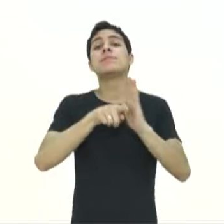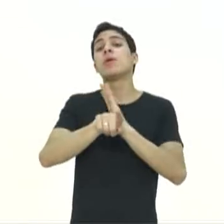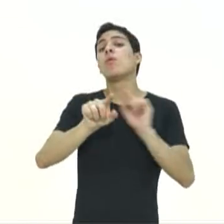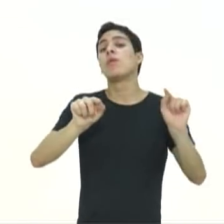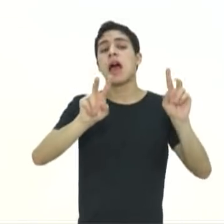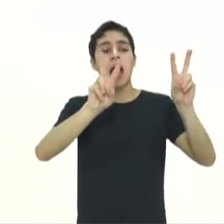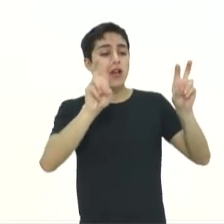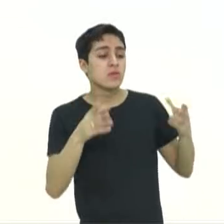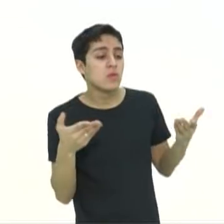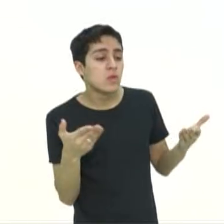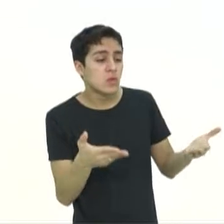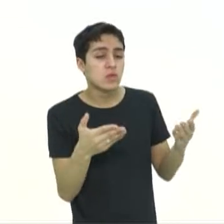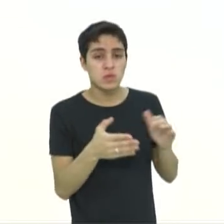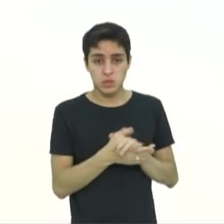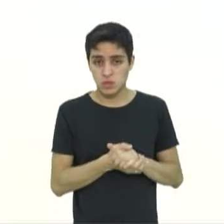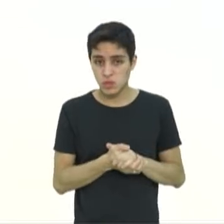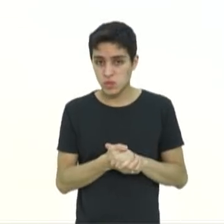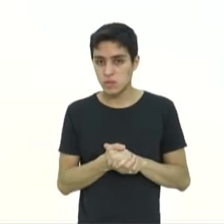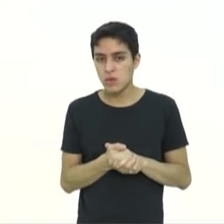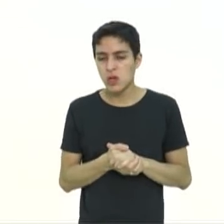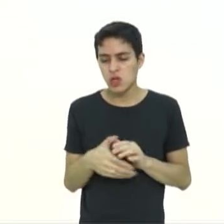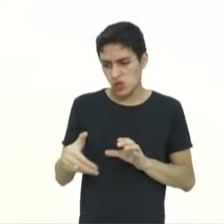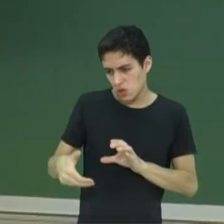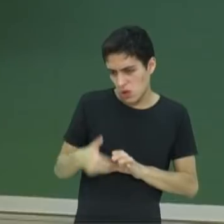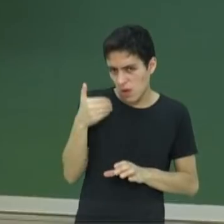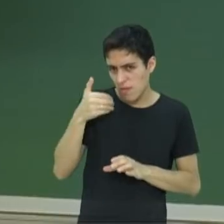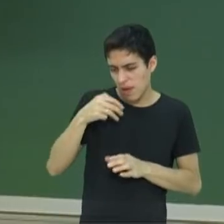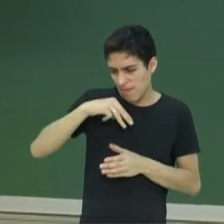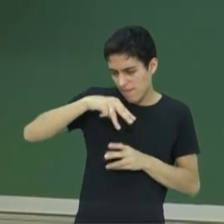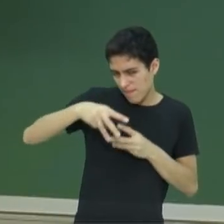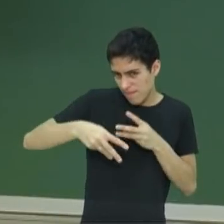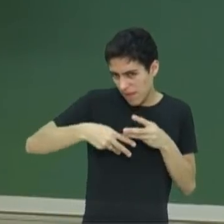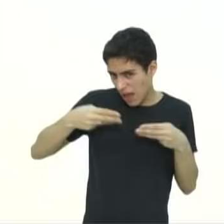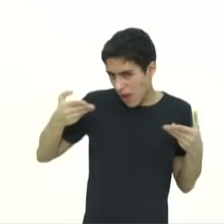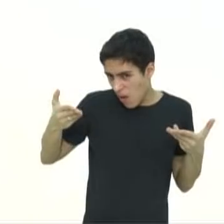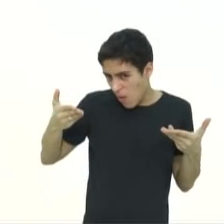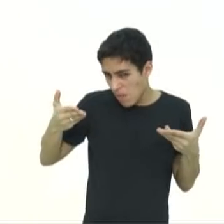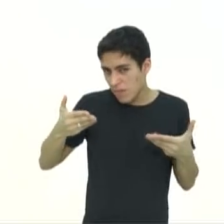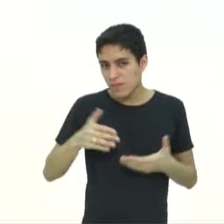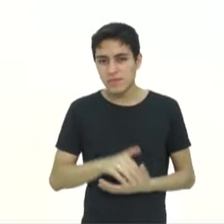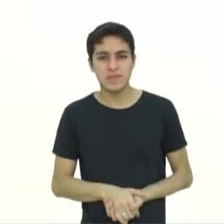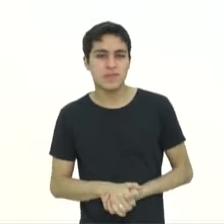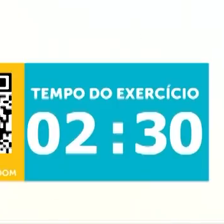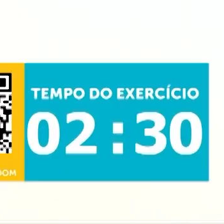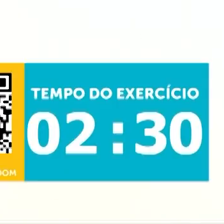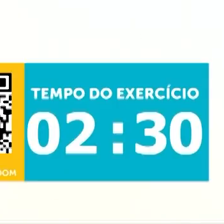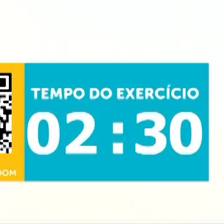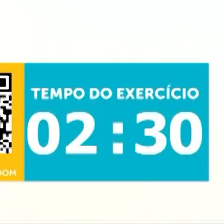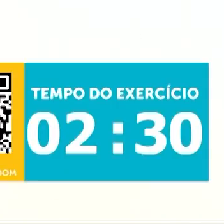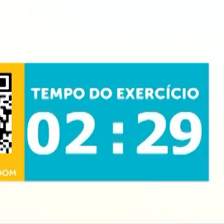da crônica Sopa de Macarrão? Ficou bem tranquilo, pode começar.